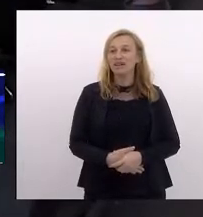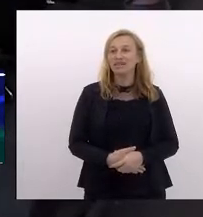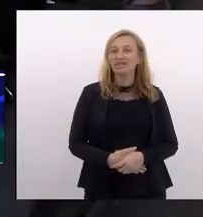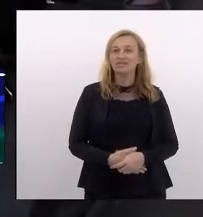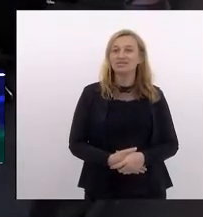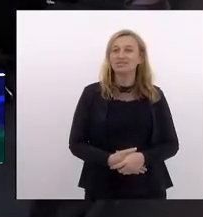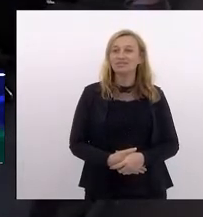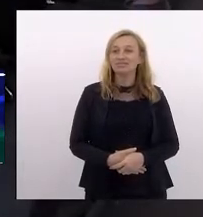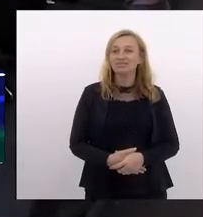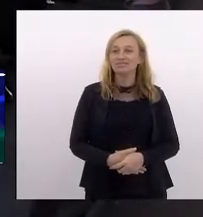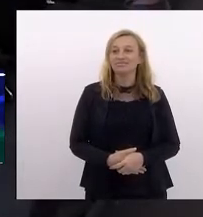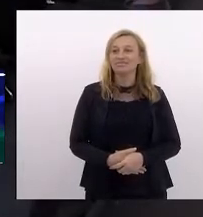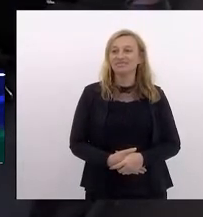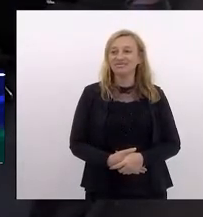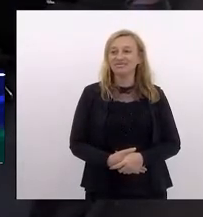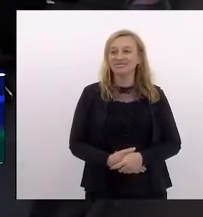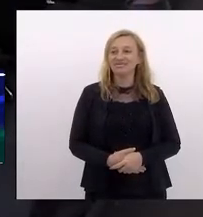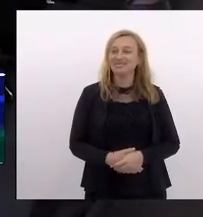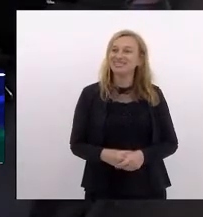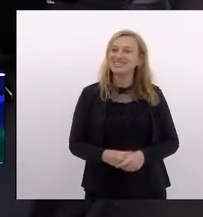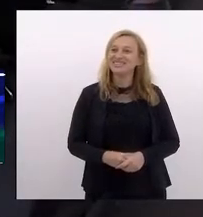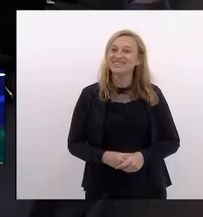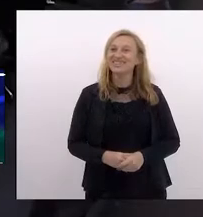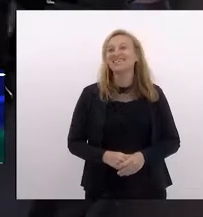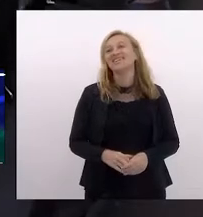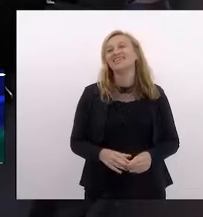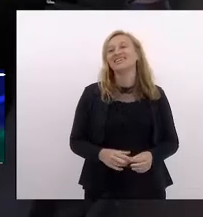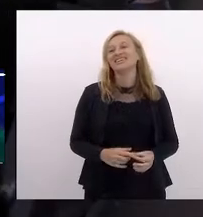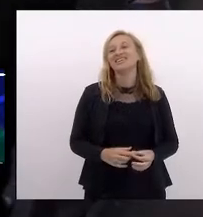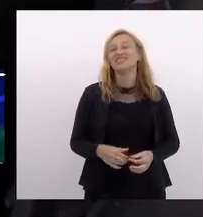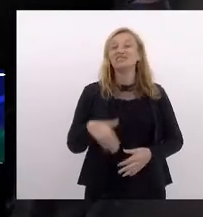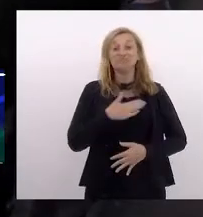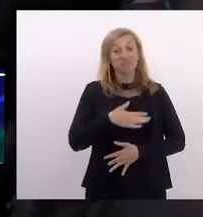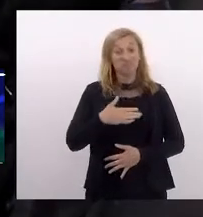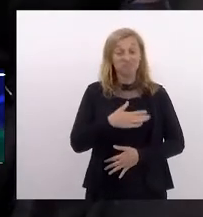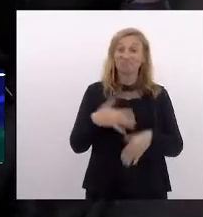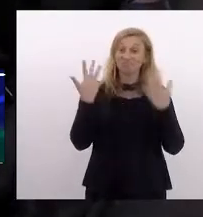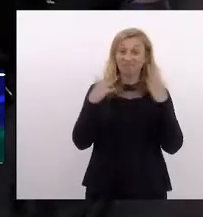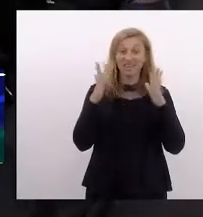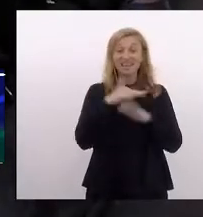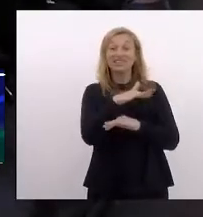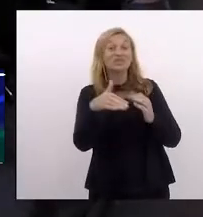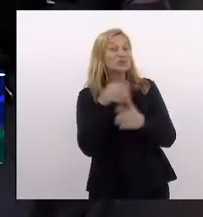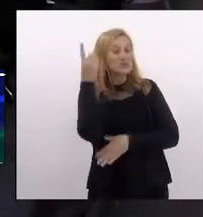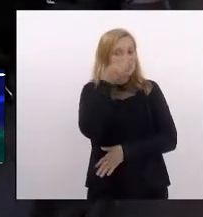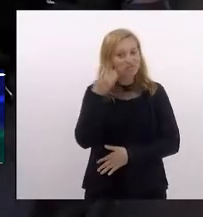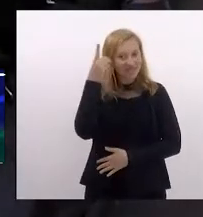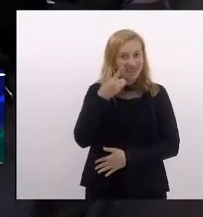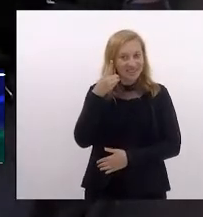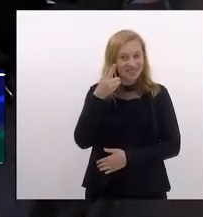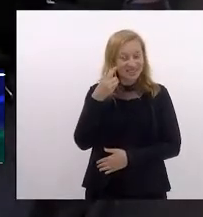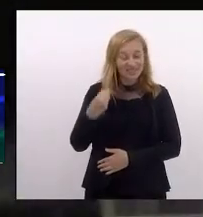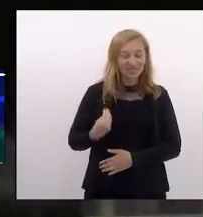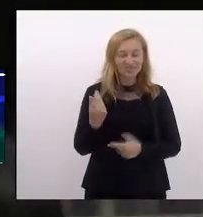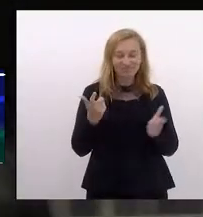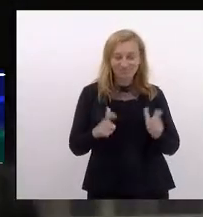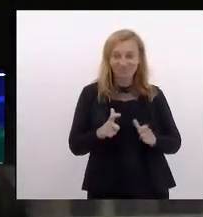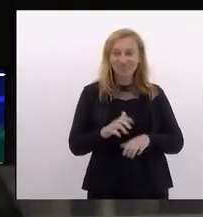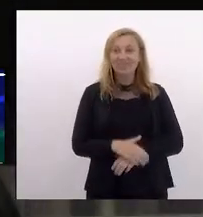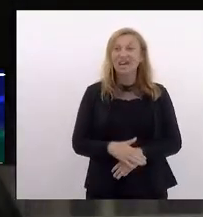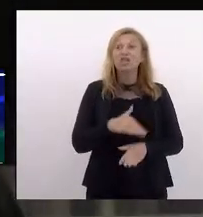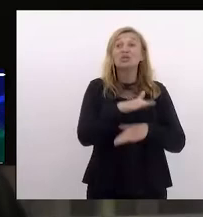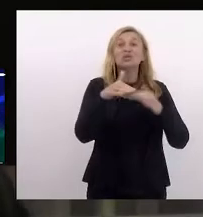quem está aqui dentro ele gostaria de cumprimentar todos os deputados e deputadas presentes